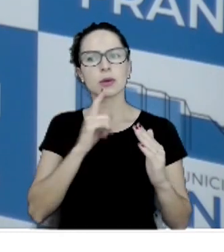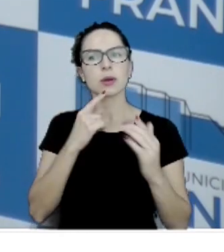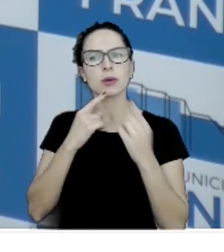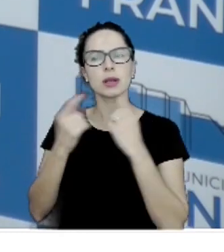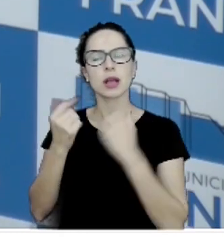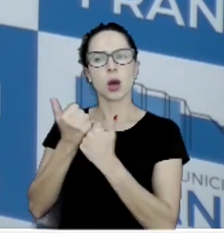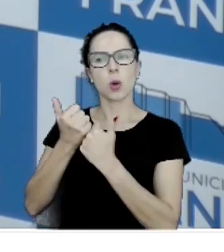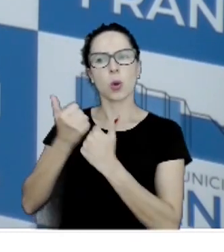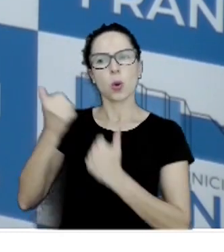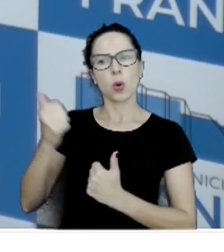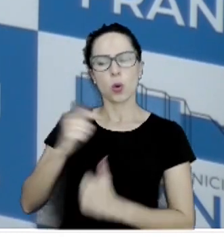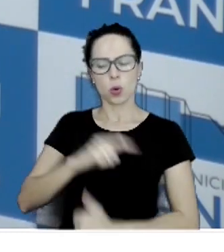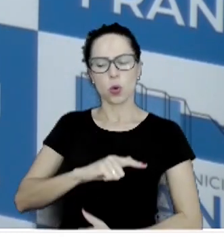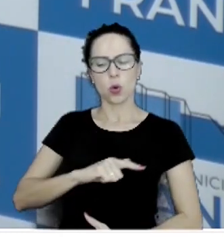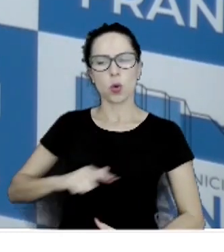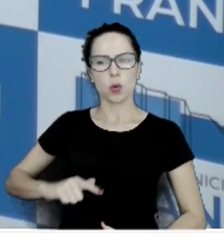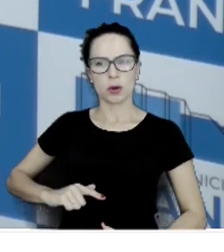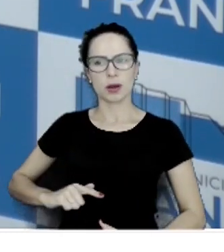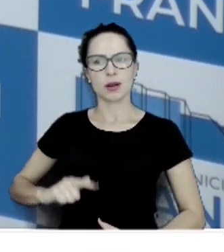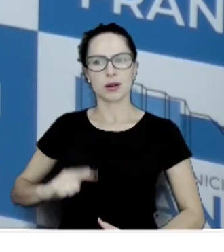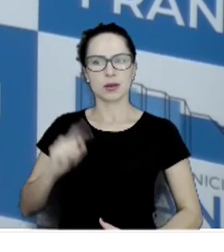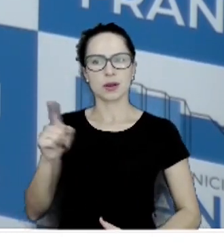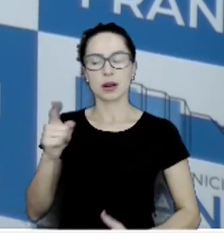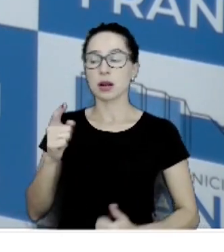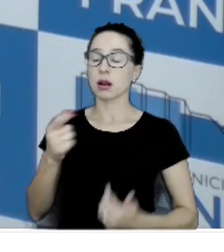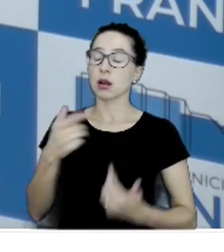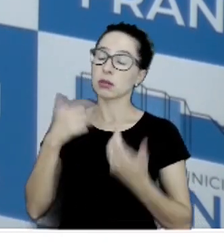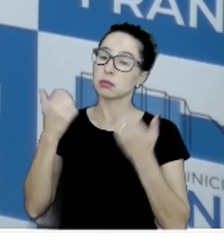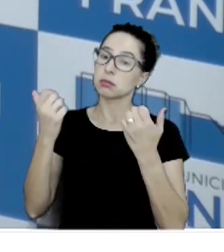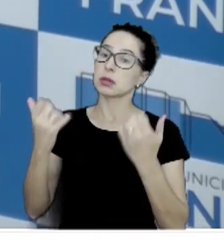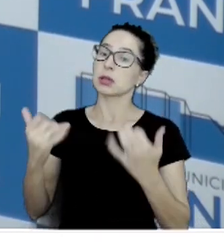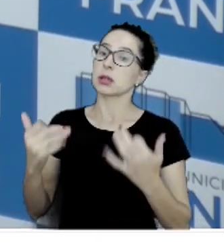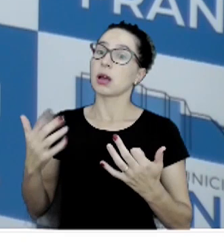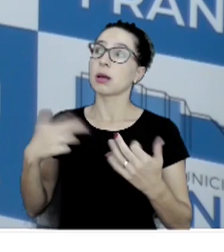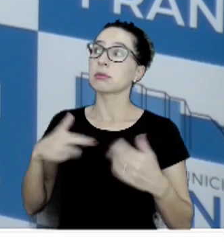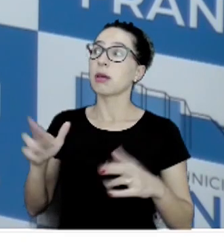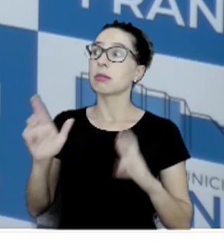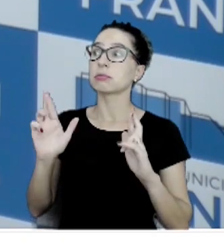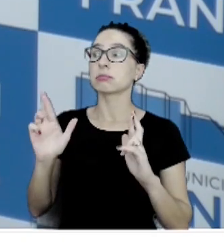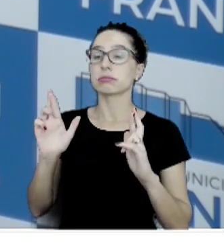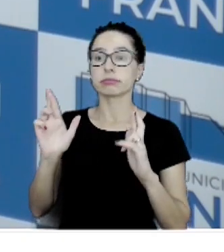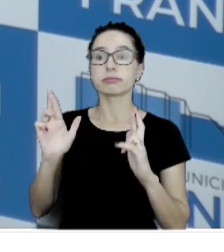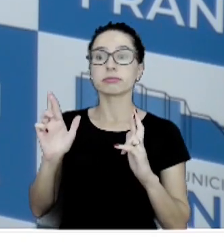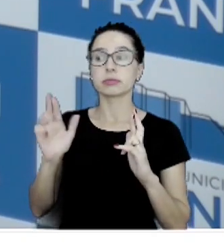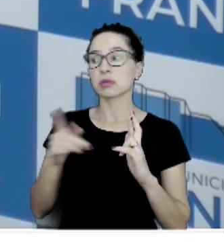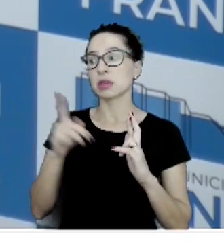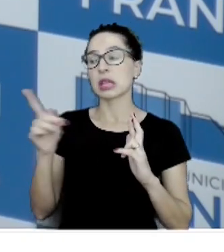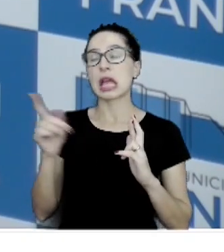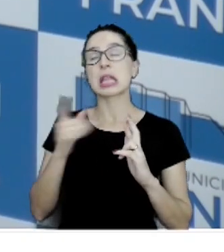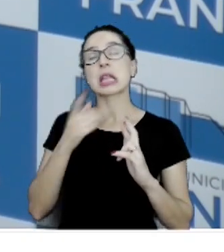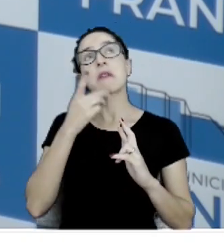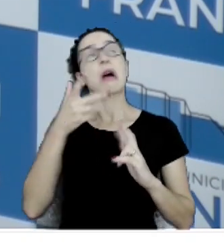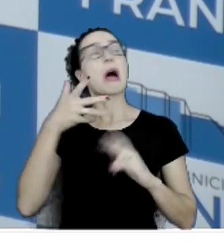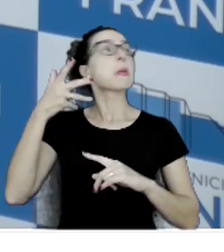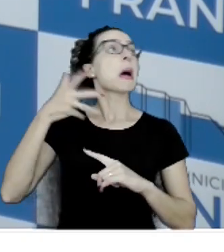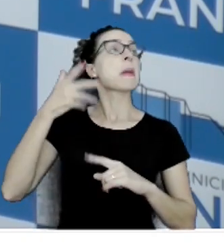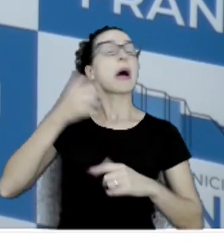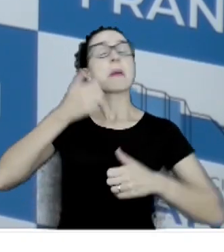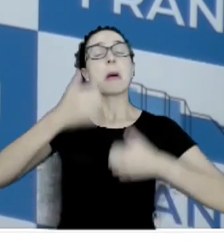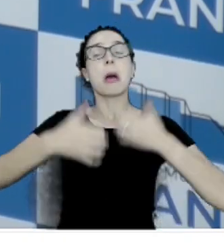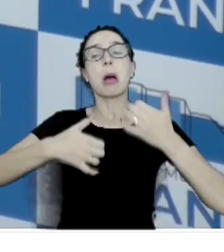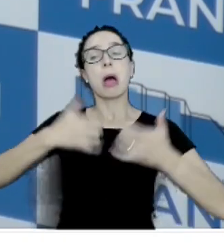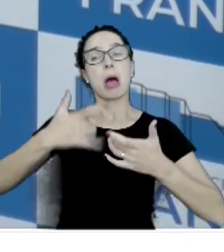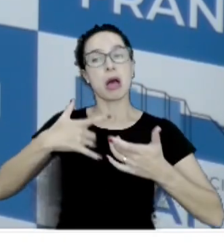governador deu para a gente falou, ó, nós esperamos que vocês não fiquem só no discurso, não. Foi. Faça